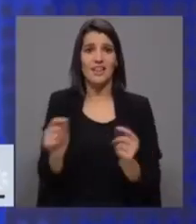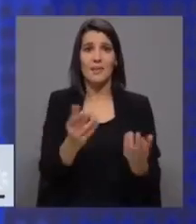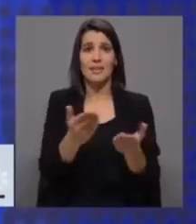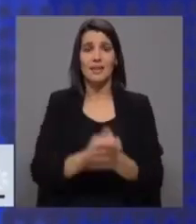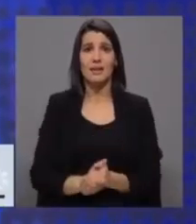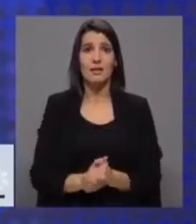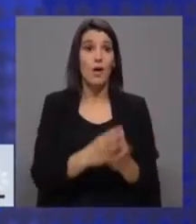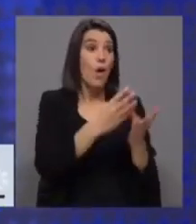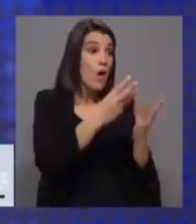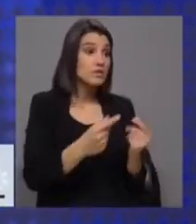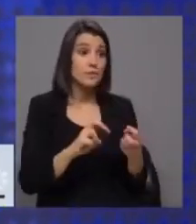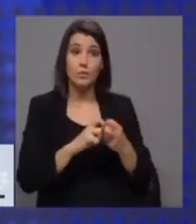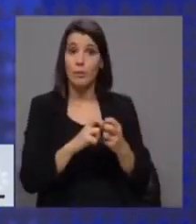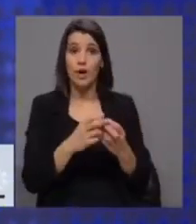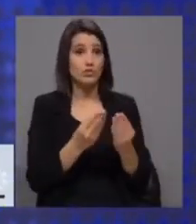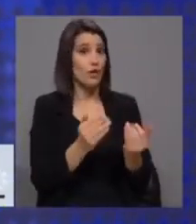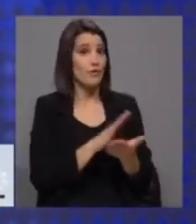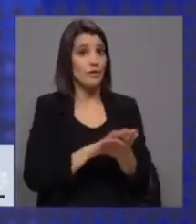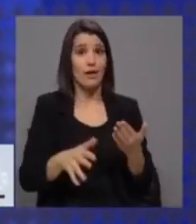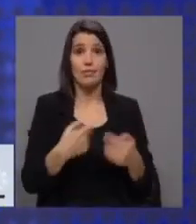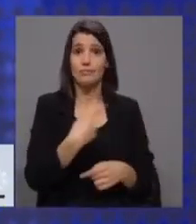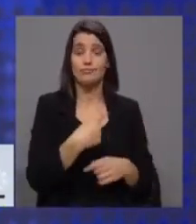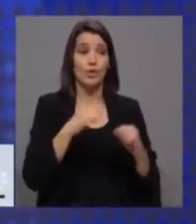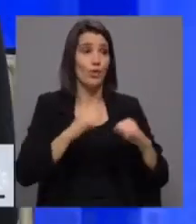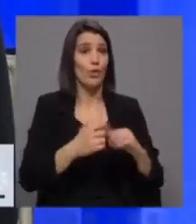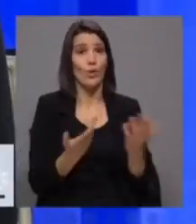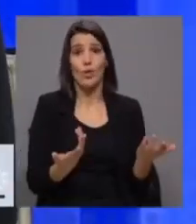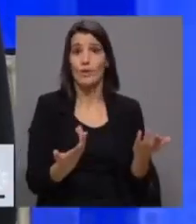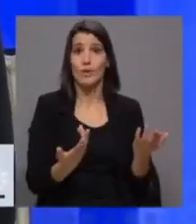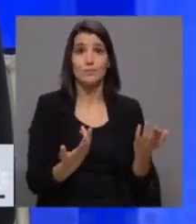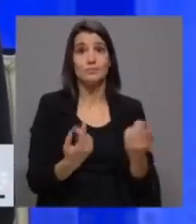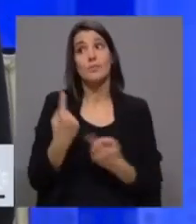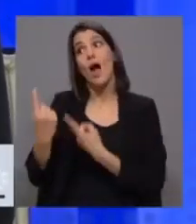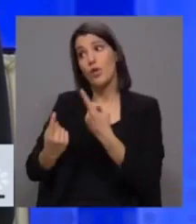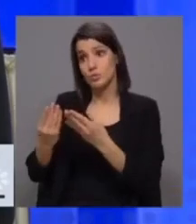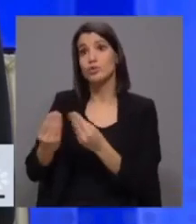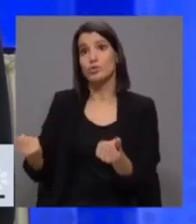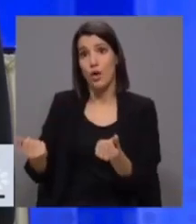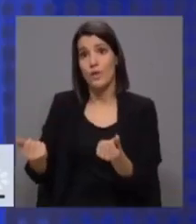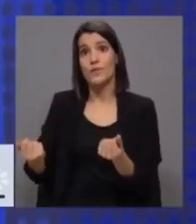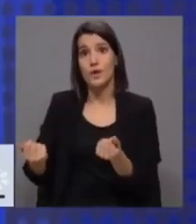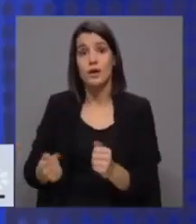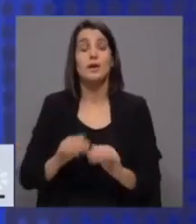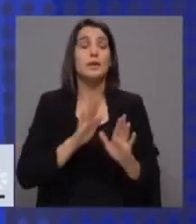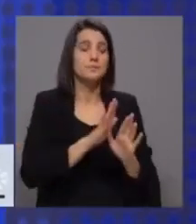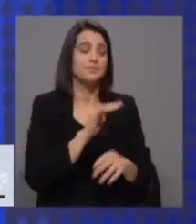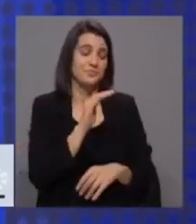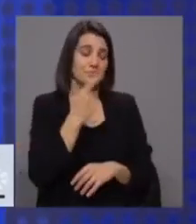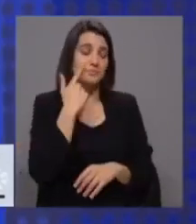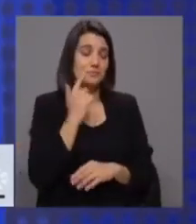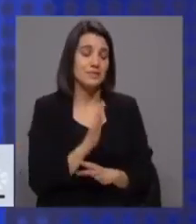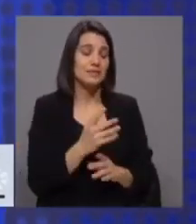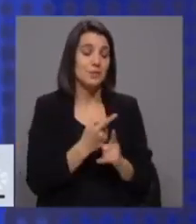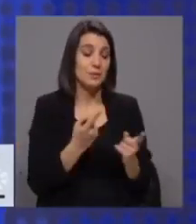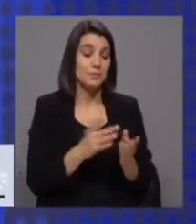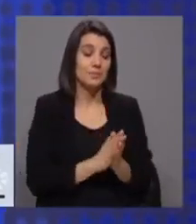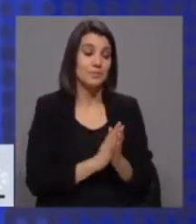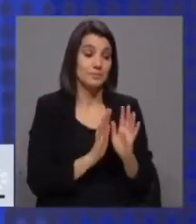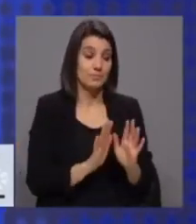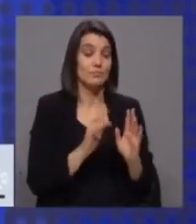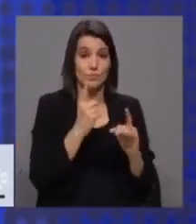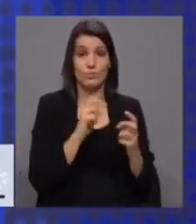o orçamento não resolvia nenhuma das questões em que nós estamos de acordo. E isso é um problema. Eu queria chamar a atenção. Há um